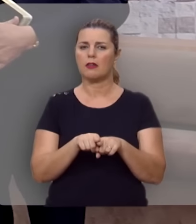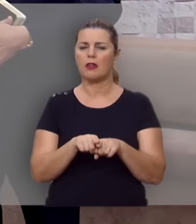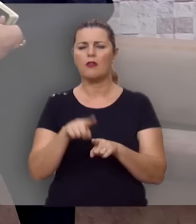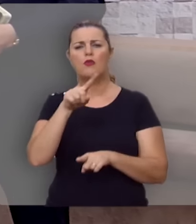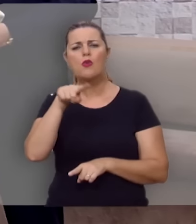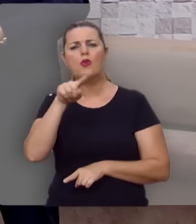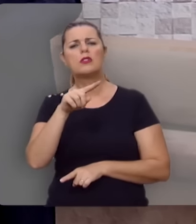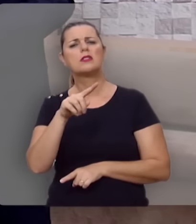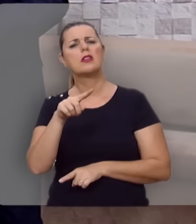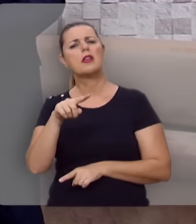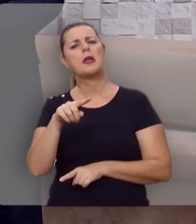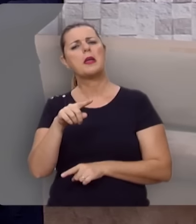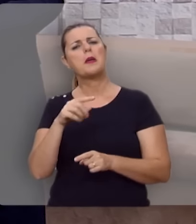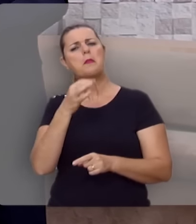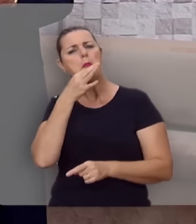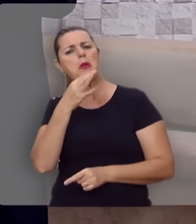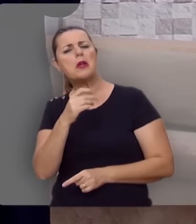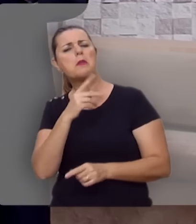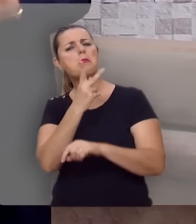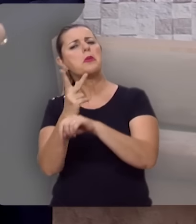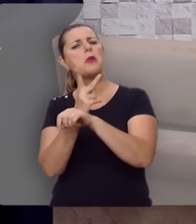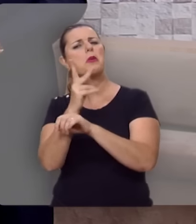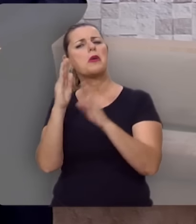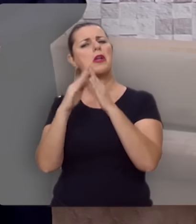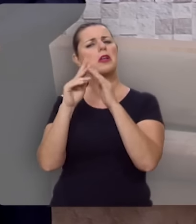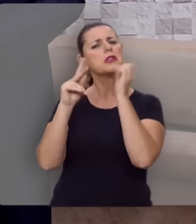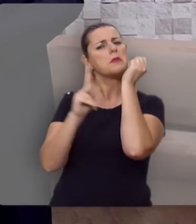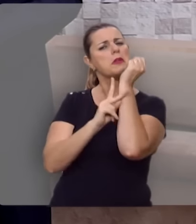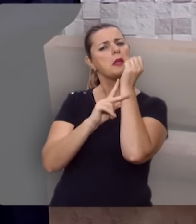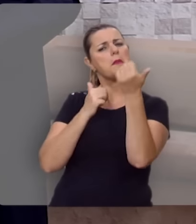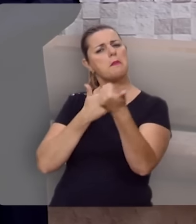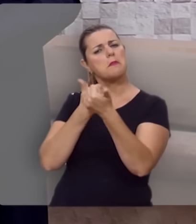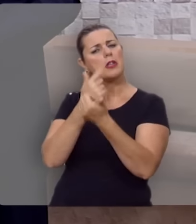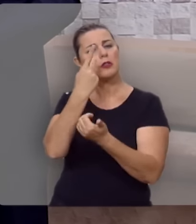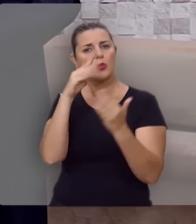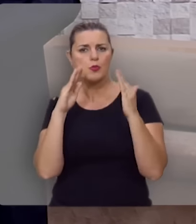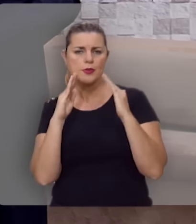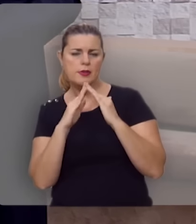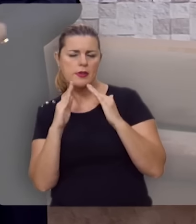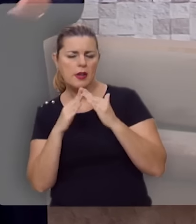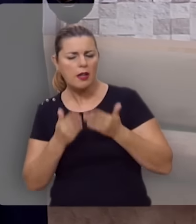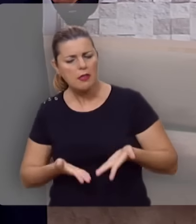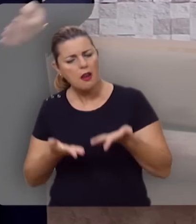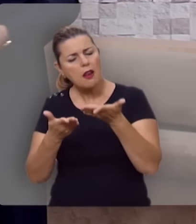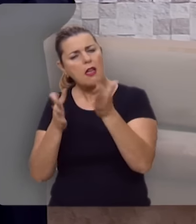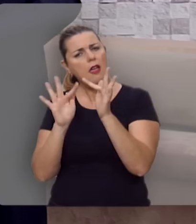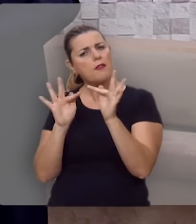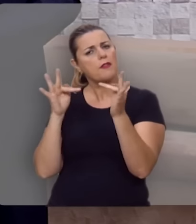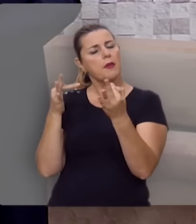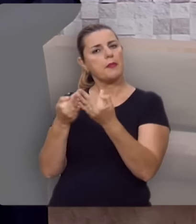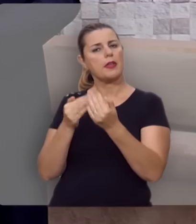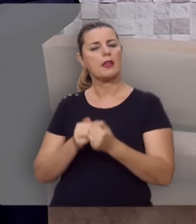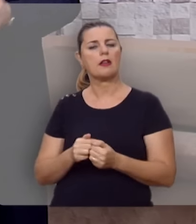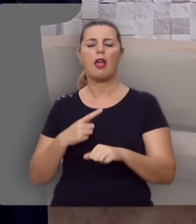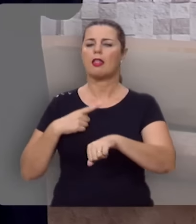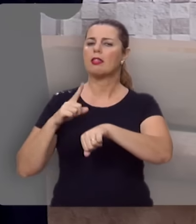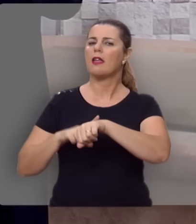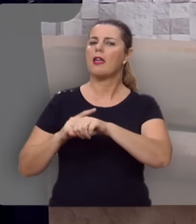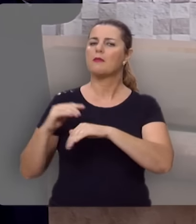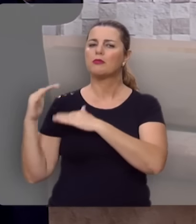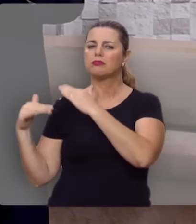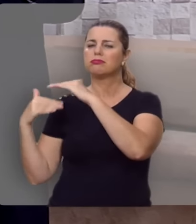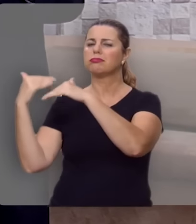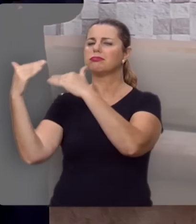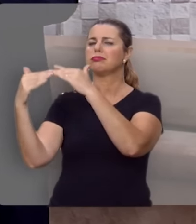de recomendar a você a procurar uma igreja presbiteriana mais próxima da sua casa. Leve a sua família. Vai ser um tempo